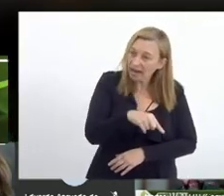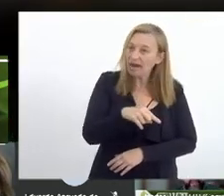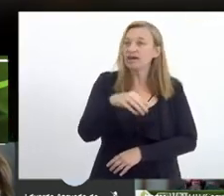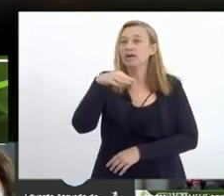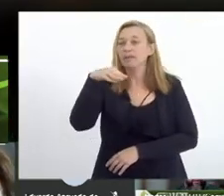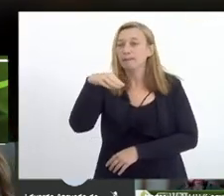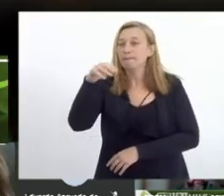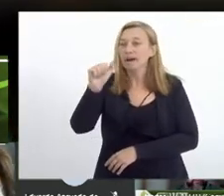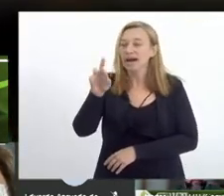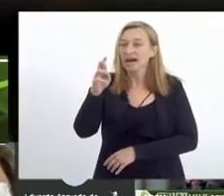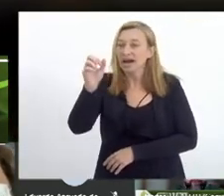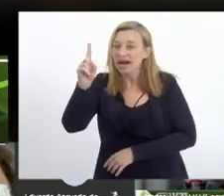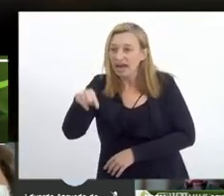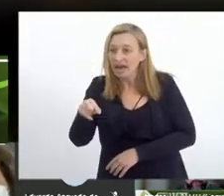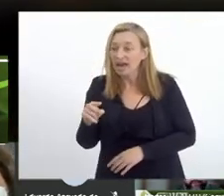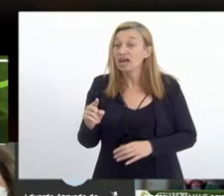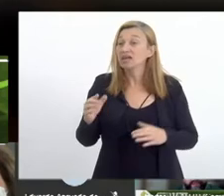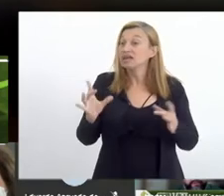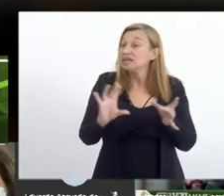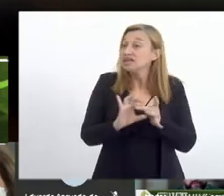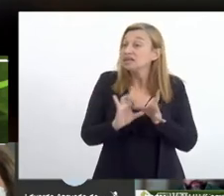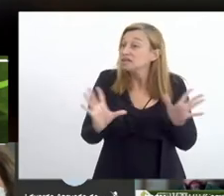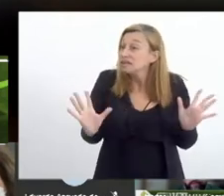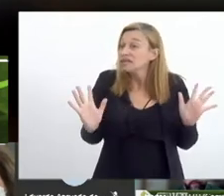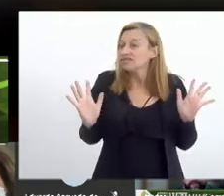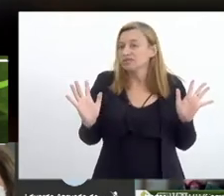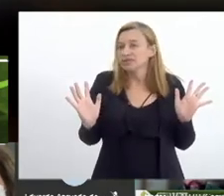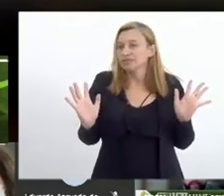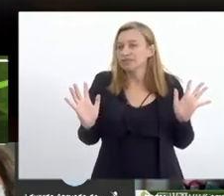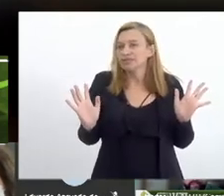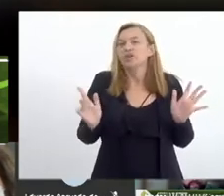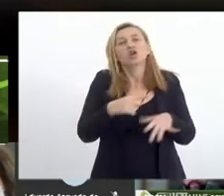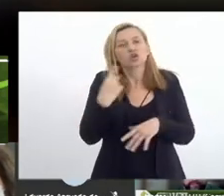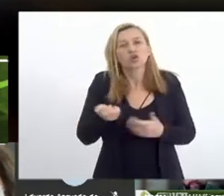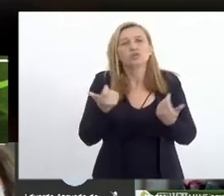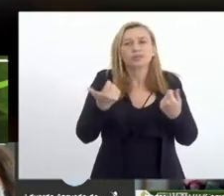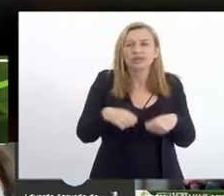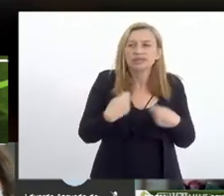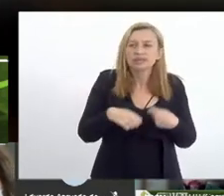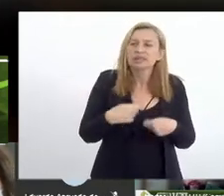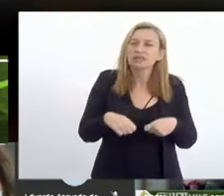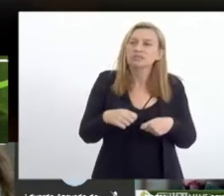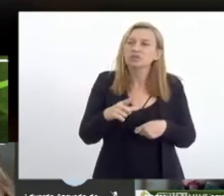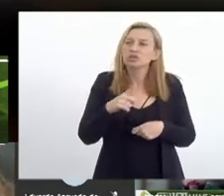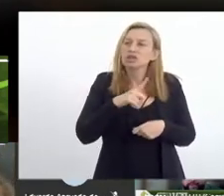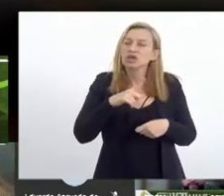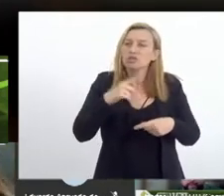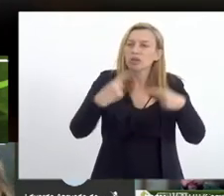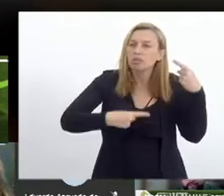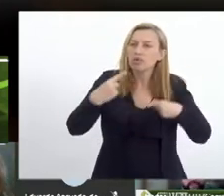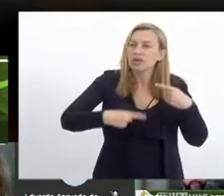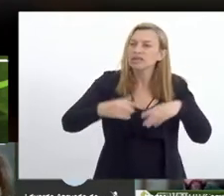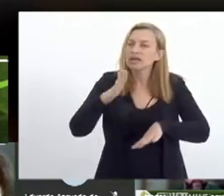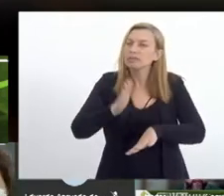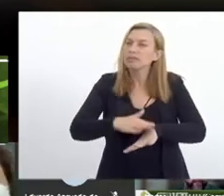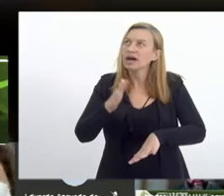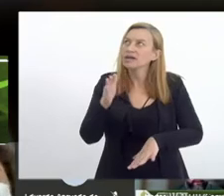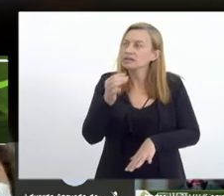Macaé com disponibilidade. Então, a gente precisa ter uma política um pouco mais